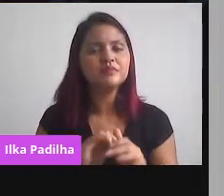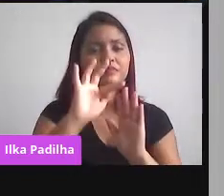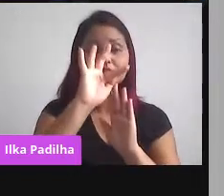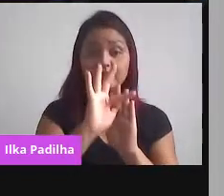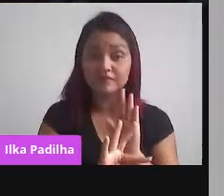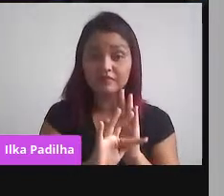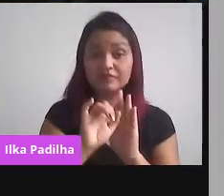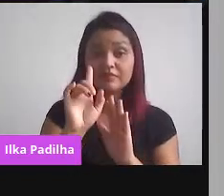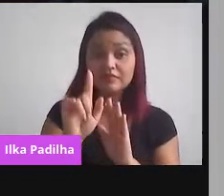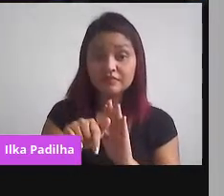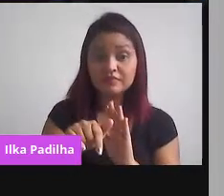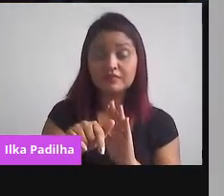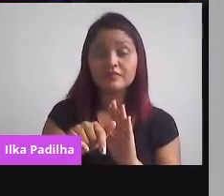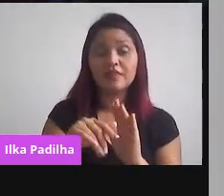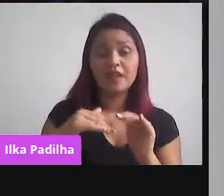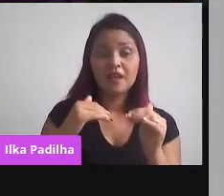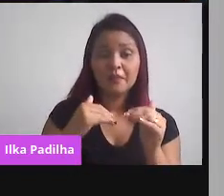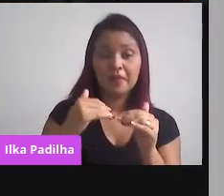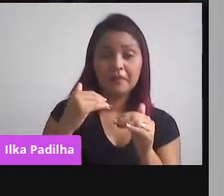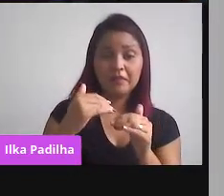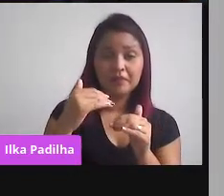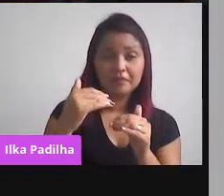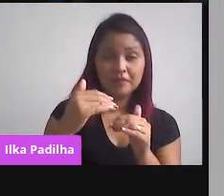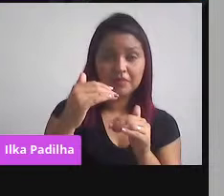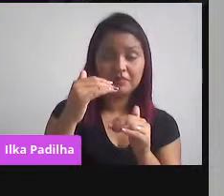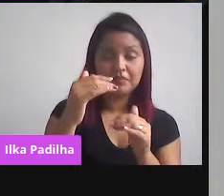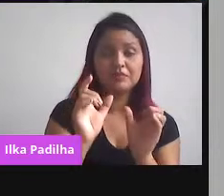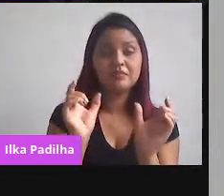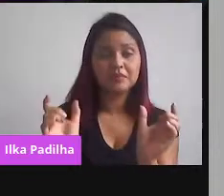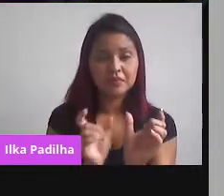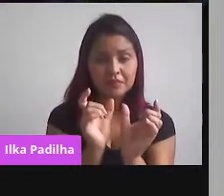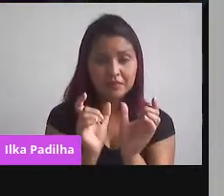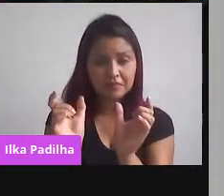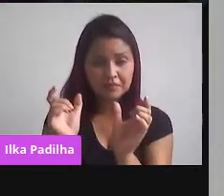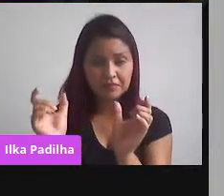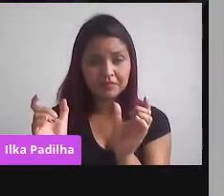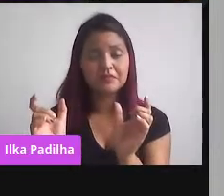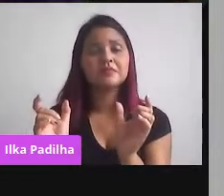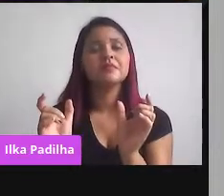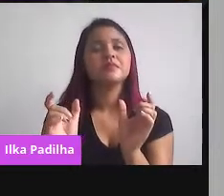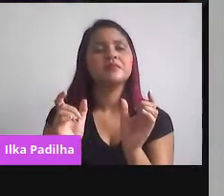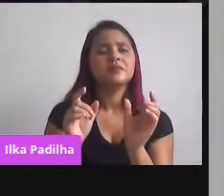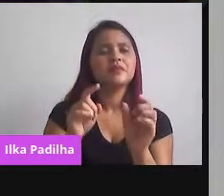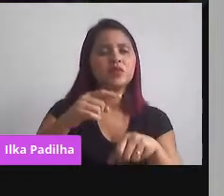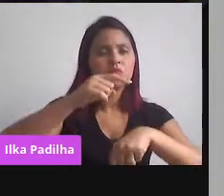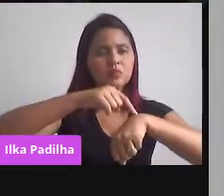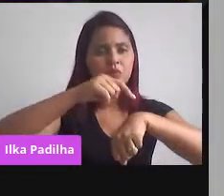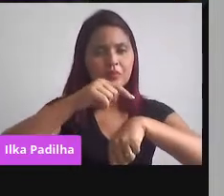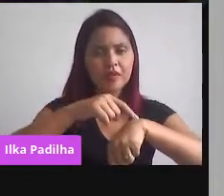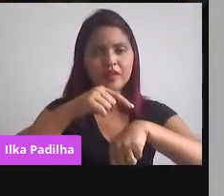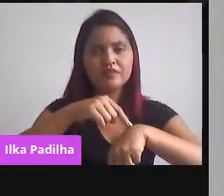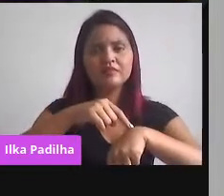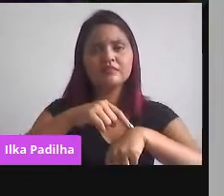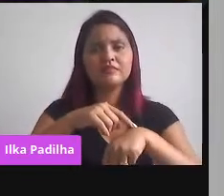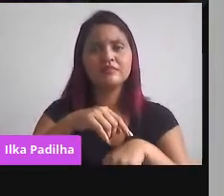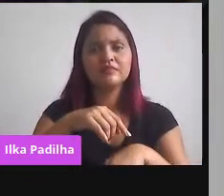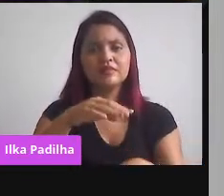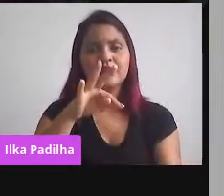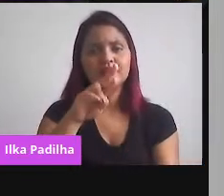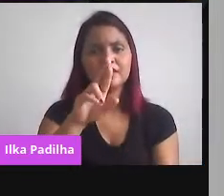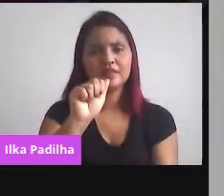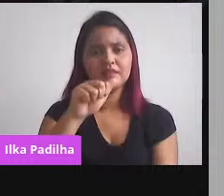uma sucessão de unidades, né, constituída por uma carreira ininterrupta daquele momento da transfrástica, né?